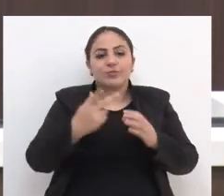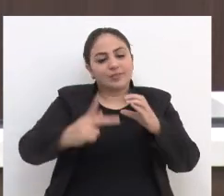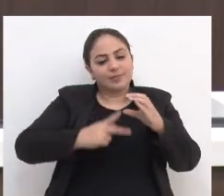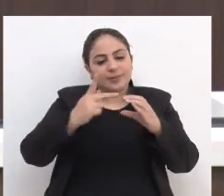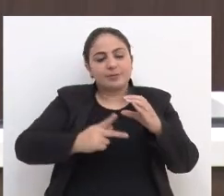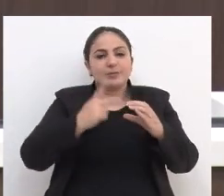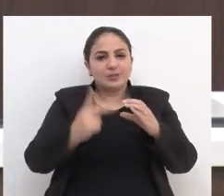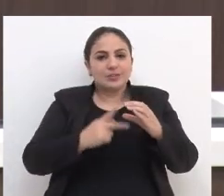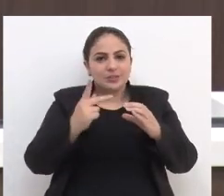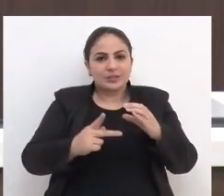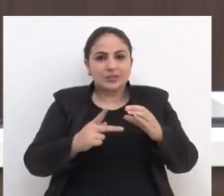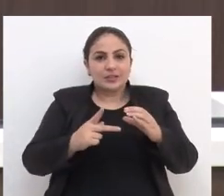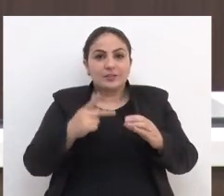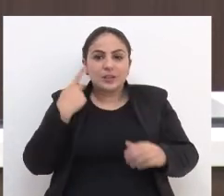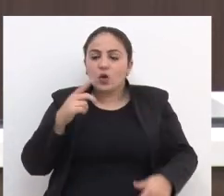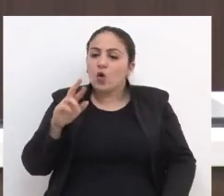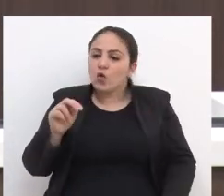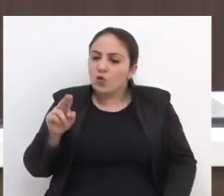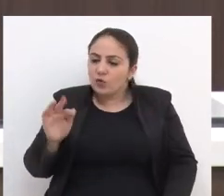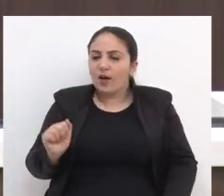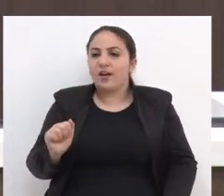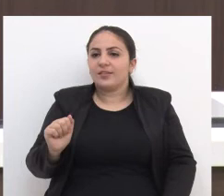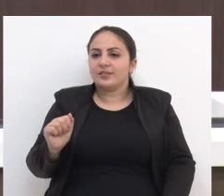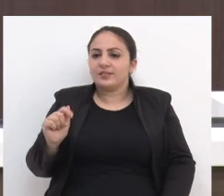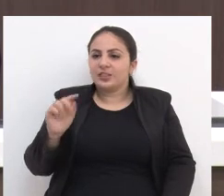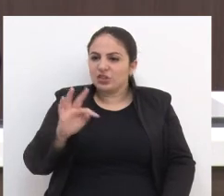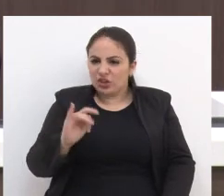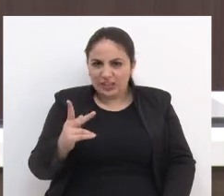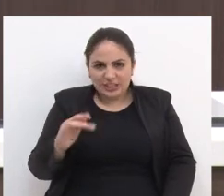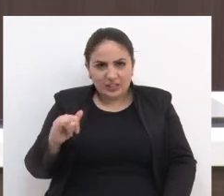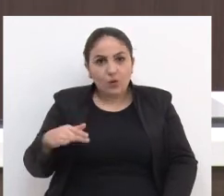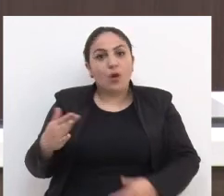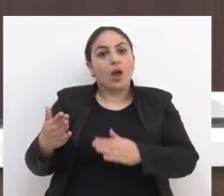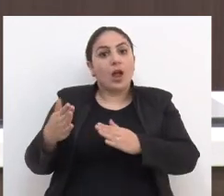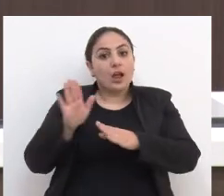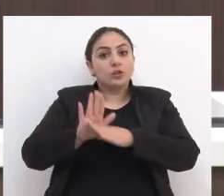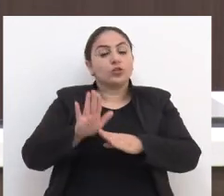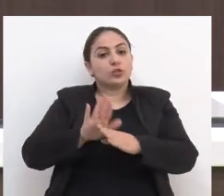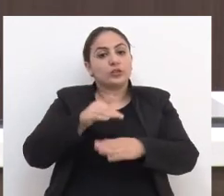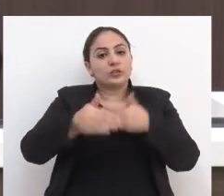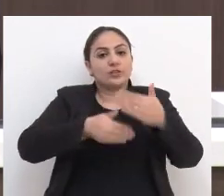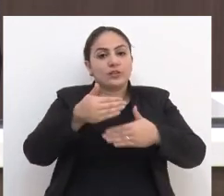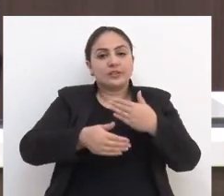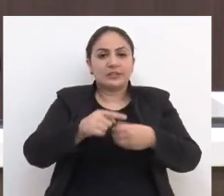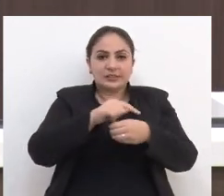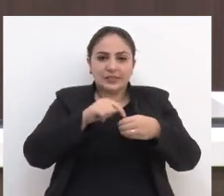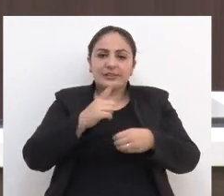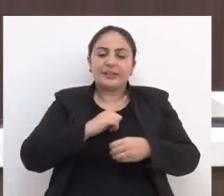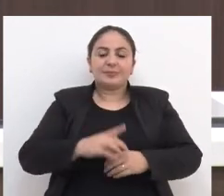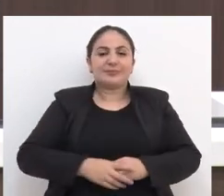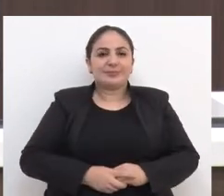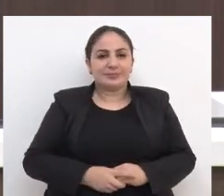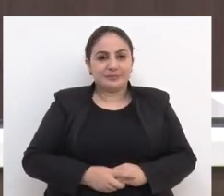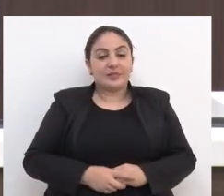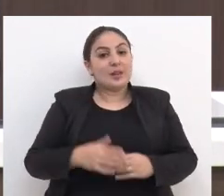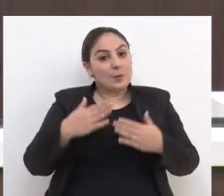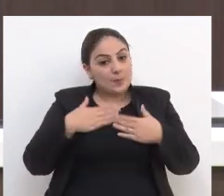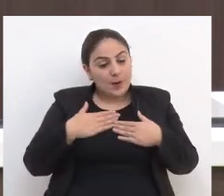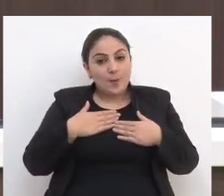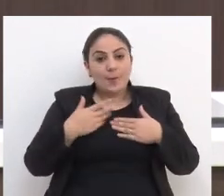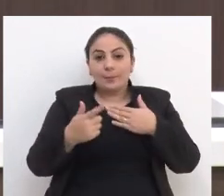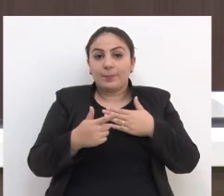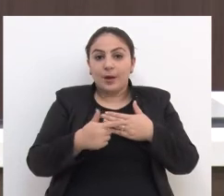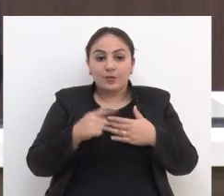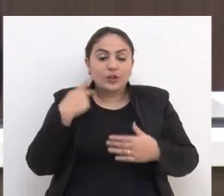de Vereadores, vereador Rufa e vereador Tchequinho, contribuem muito para os avanços que a cidade vem tendo. E da minha parte,